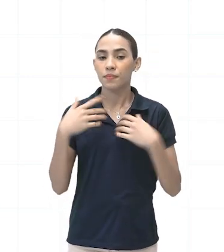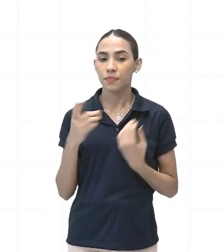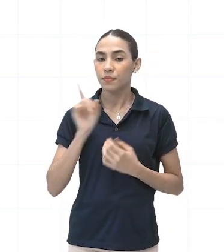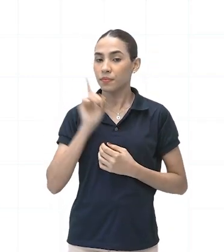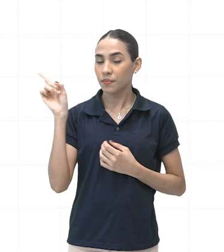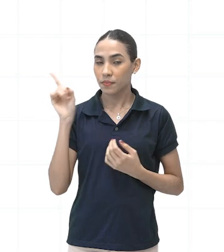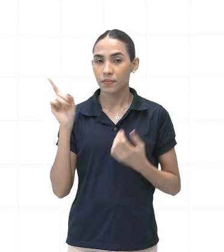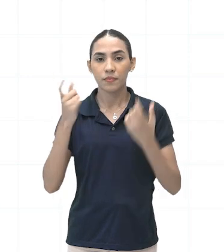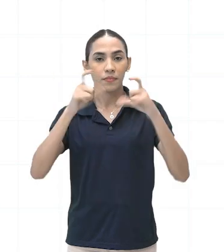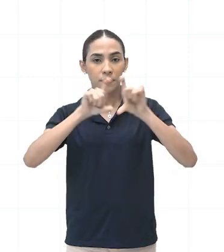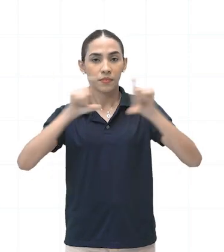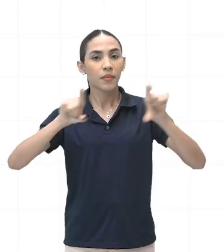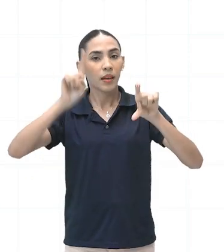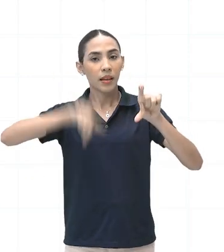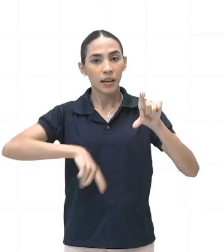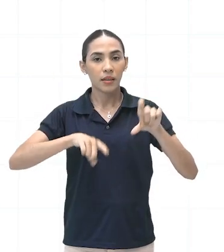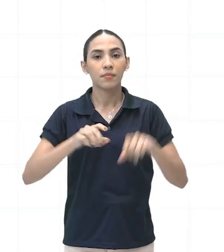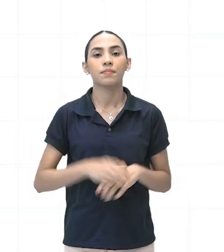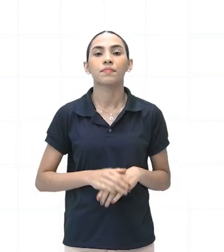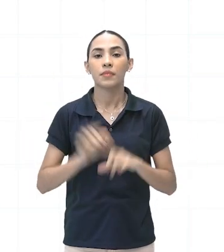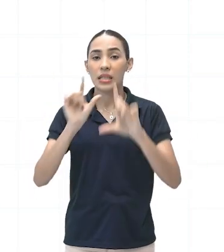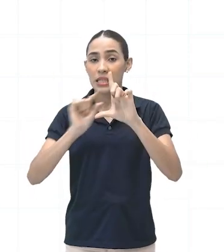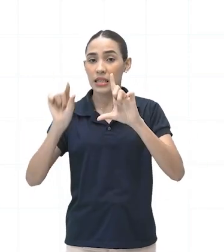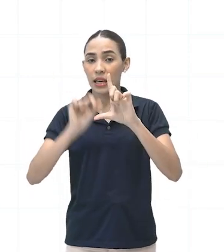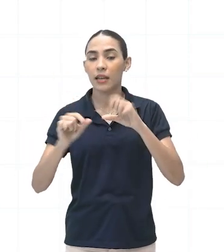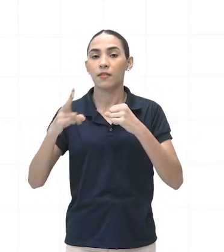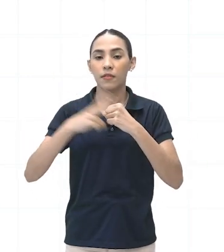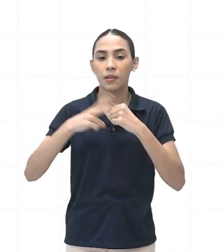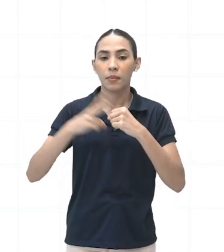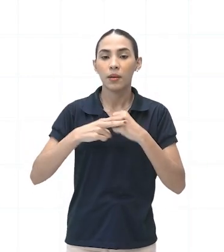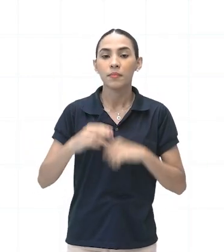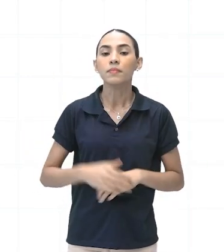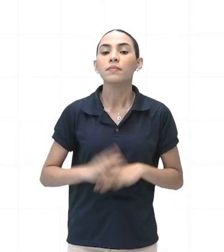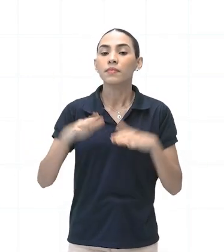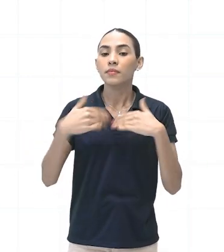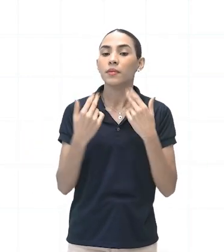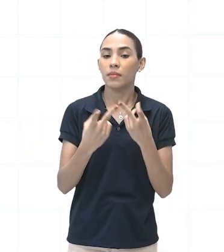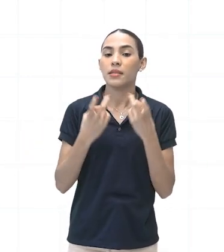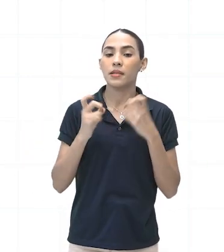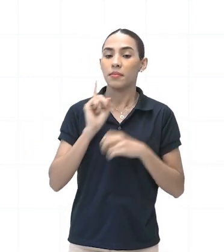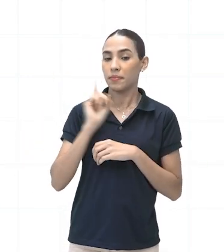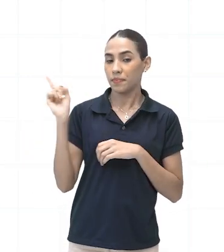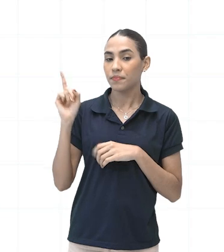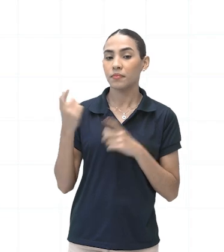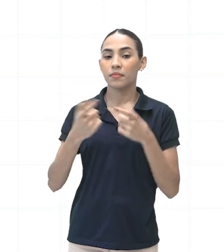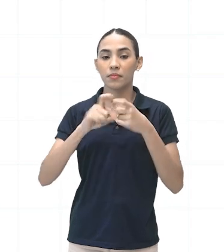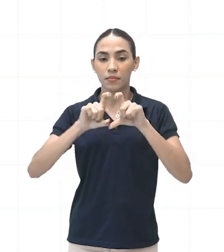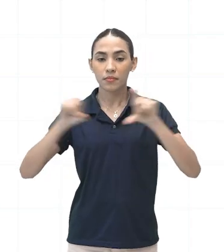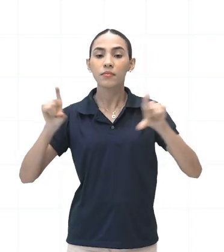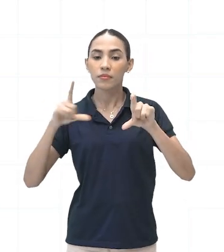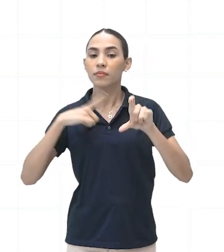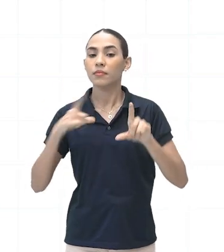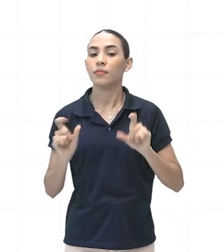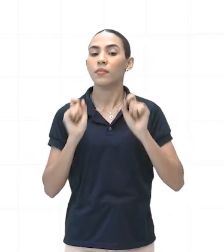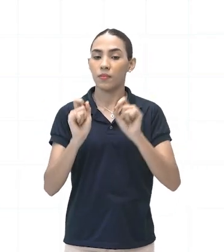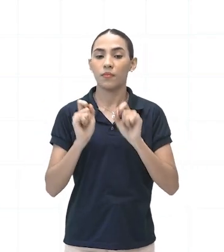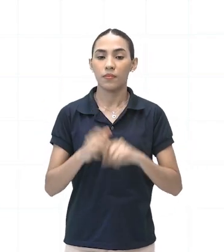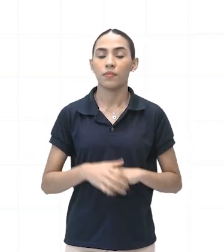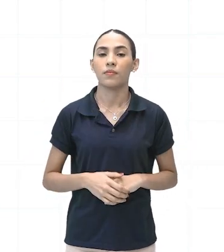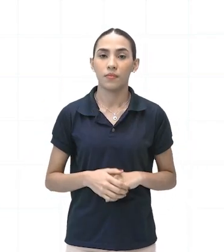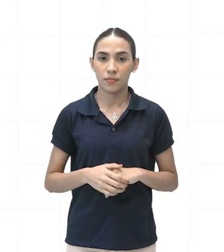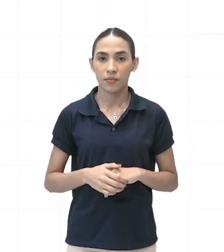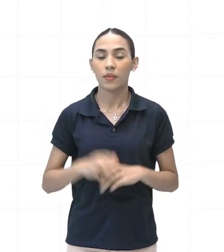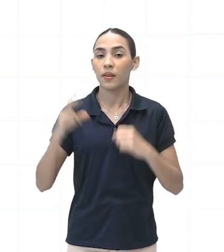esse enunciado é o nosso sintagma verbal. Observem que neste enunciado está presente o